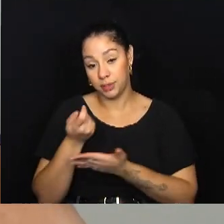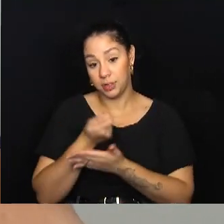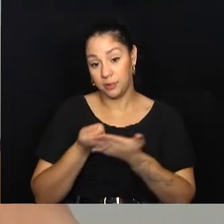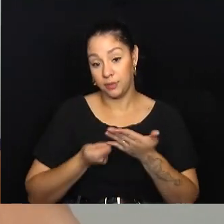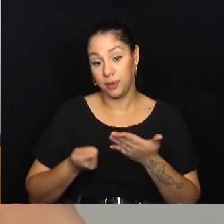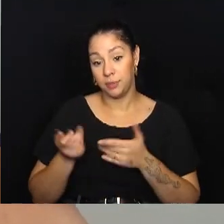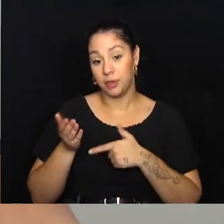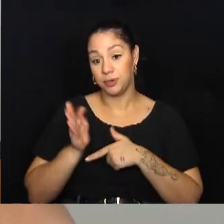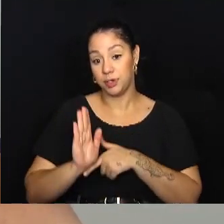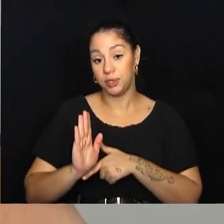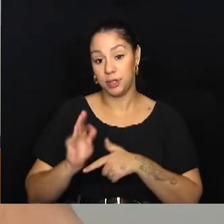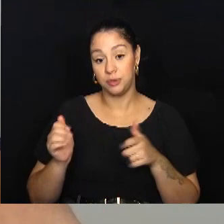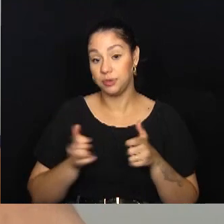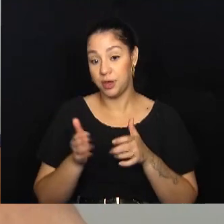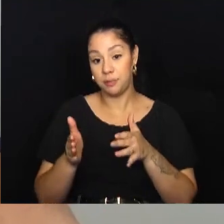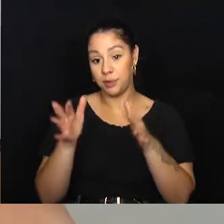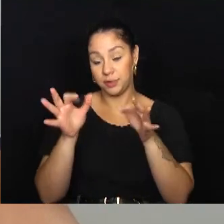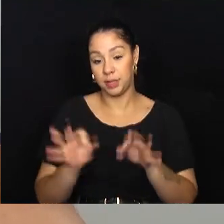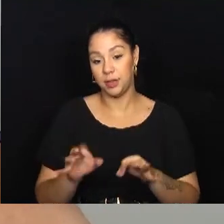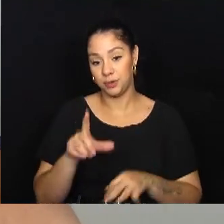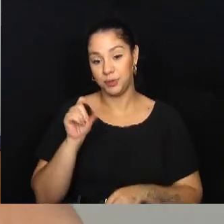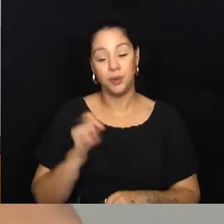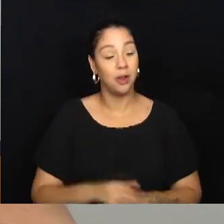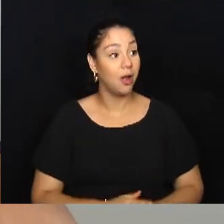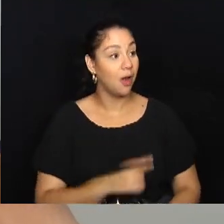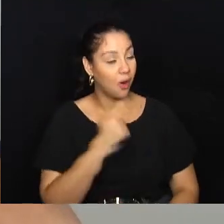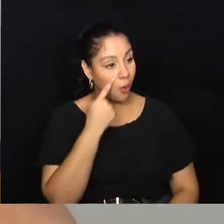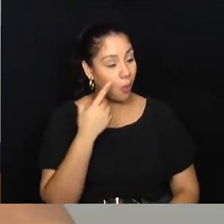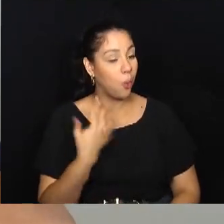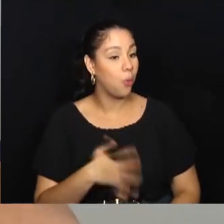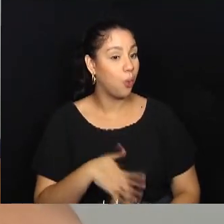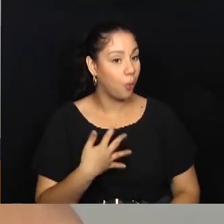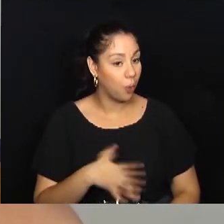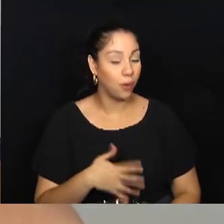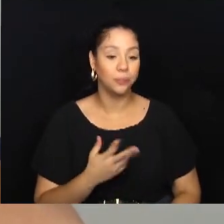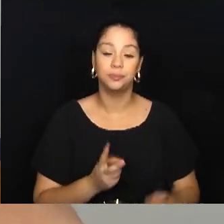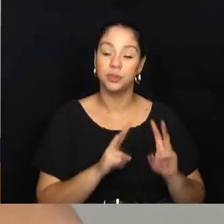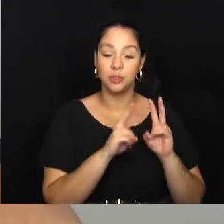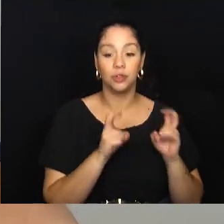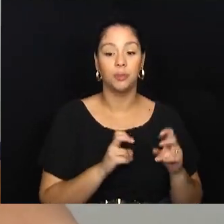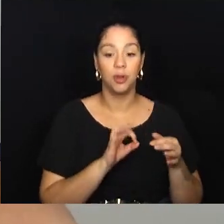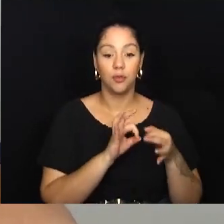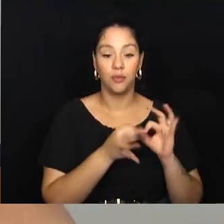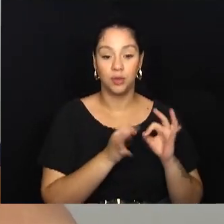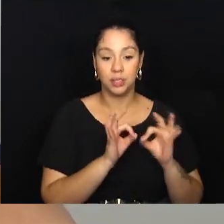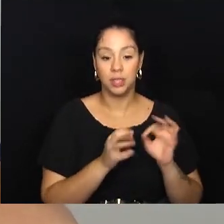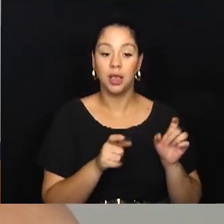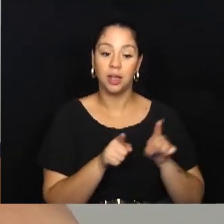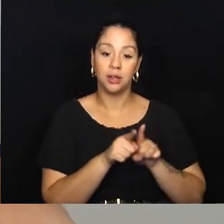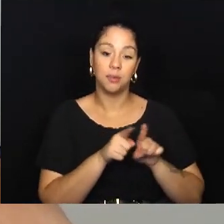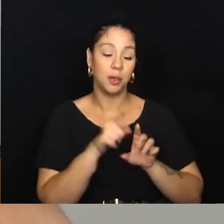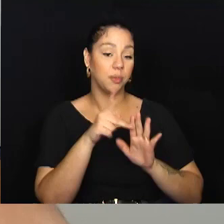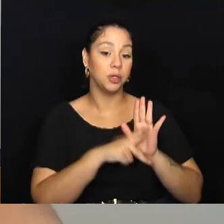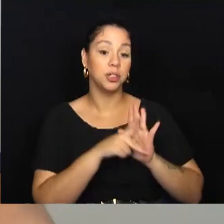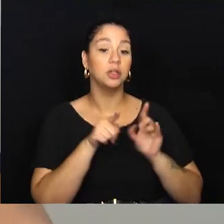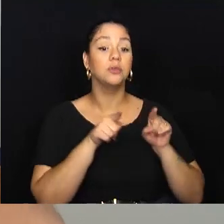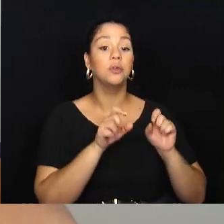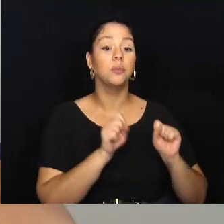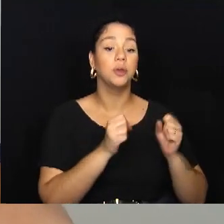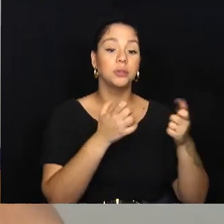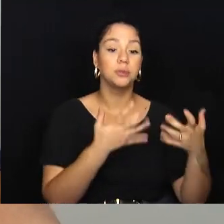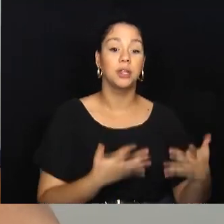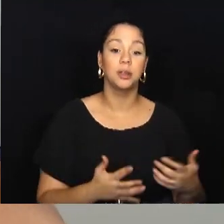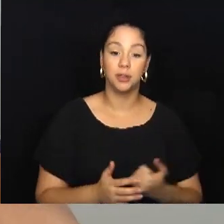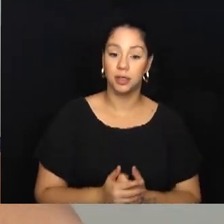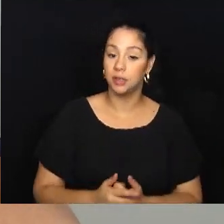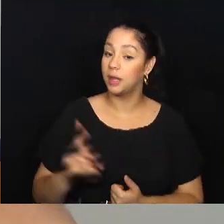poema para ajudar a trilhar os caminhos certos. Olha só. E sobre essa oficina, o projeto, o que